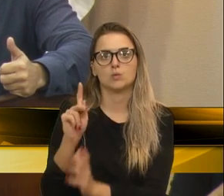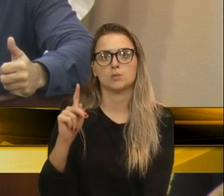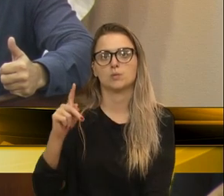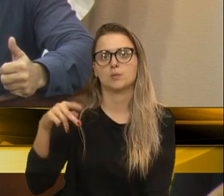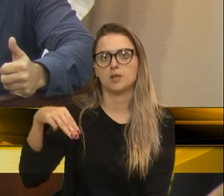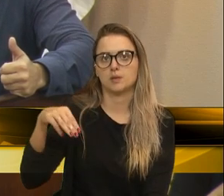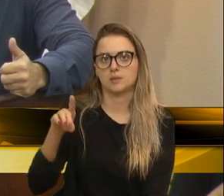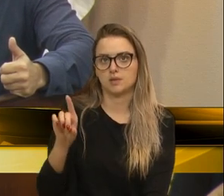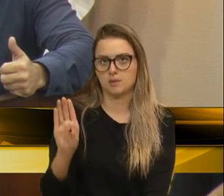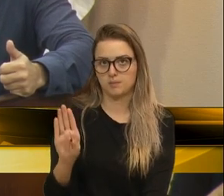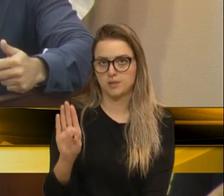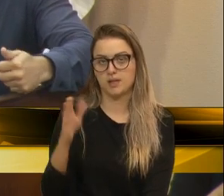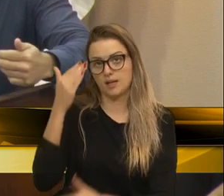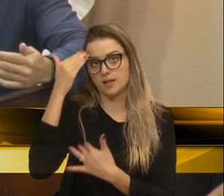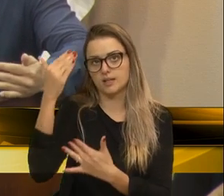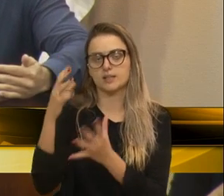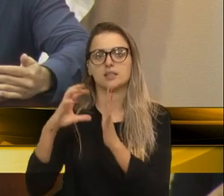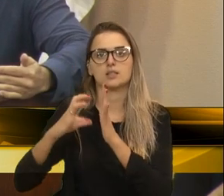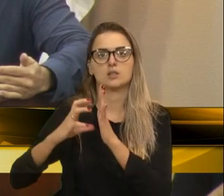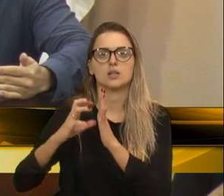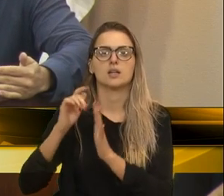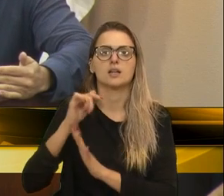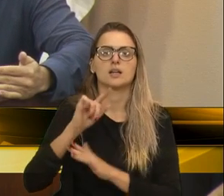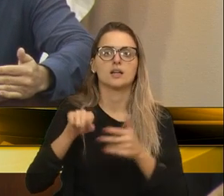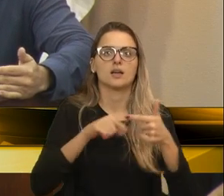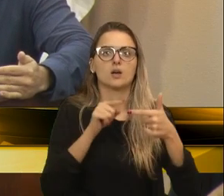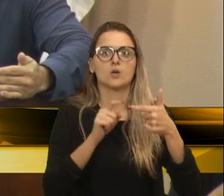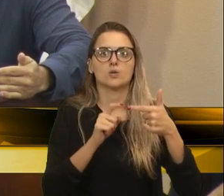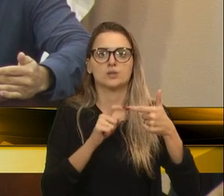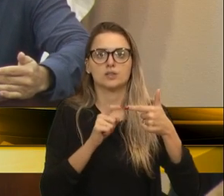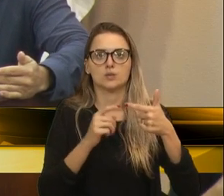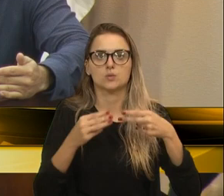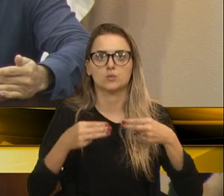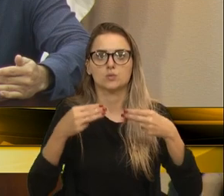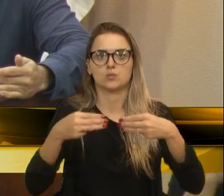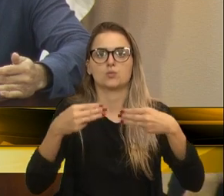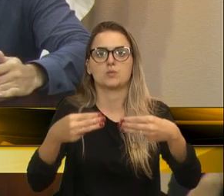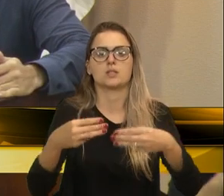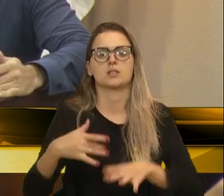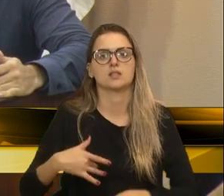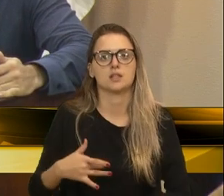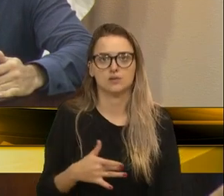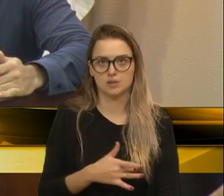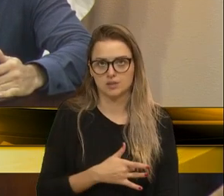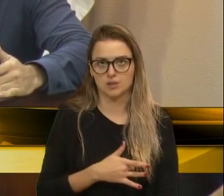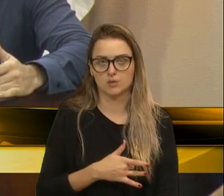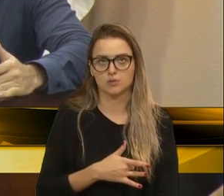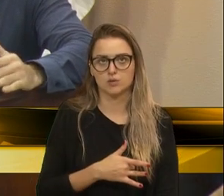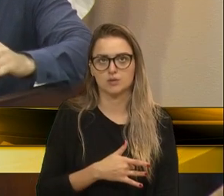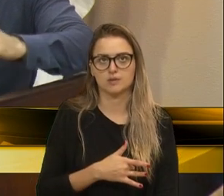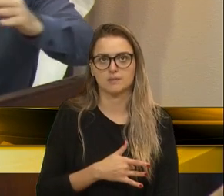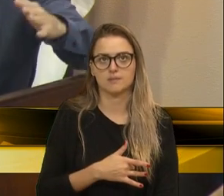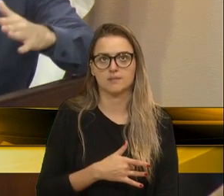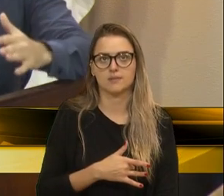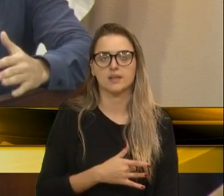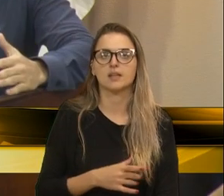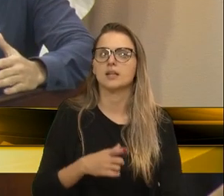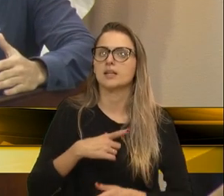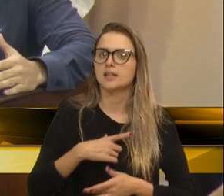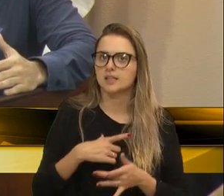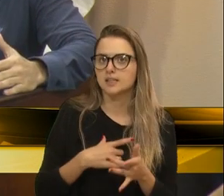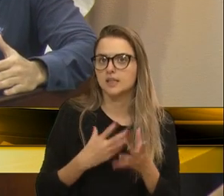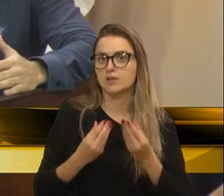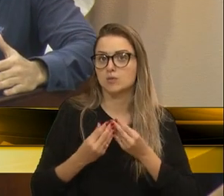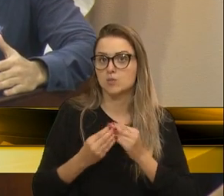PMDB, porque ele é o número 2 no Ministério da Saúde. E ele abriu várias portas